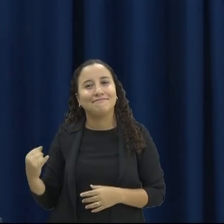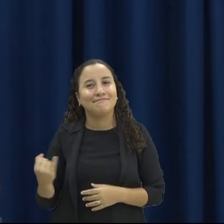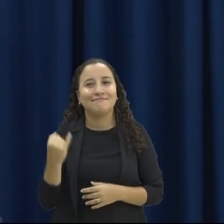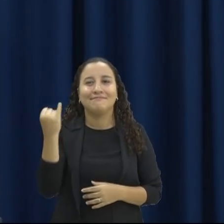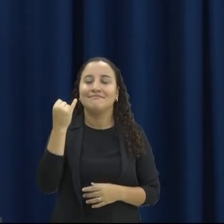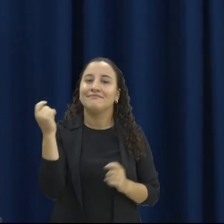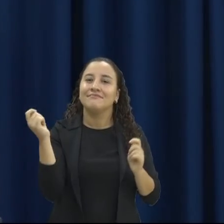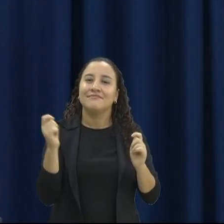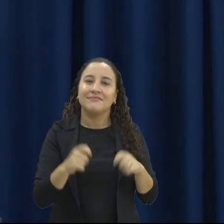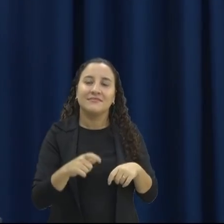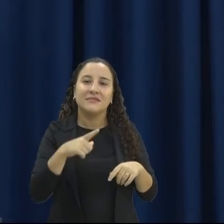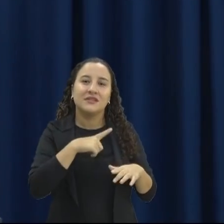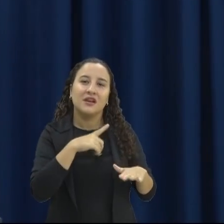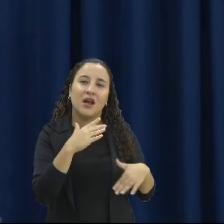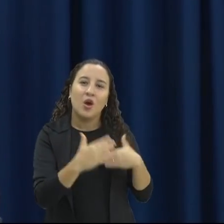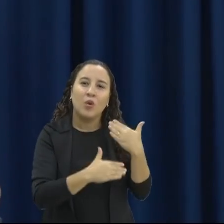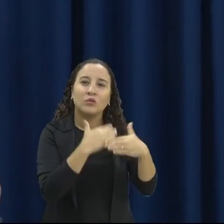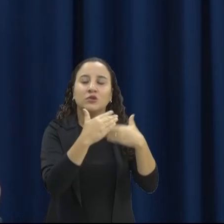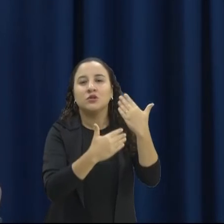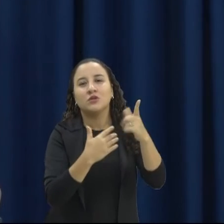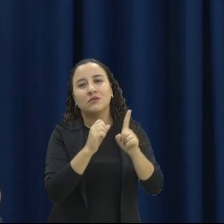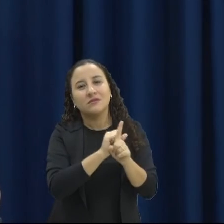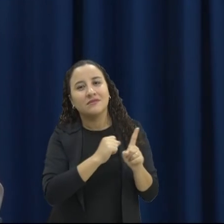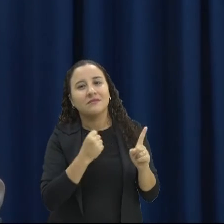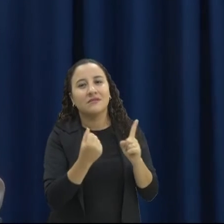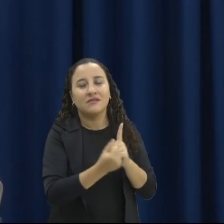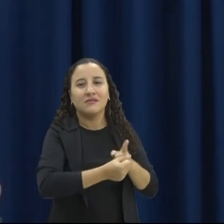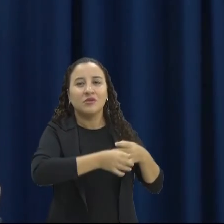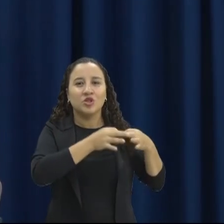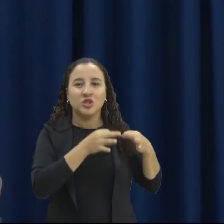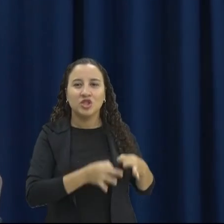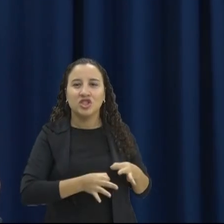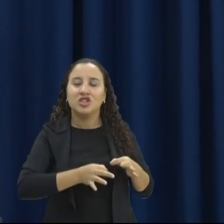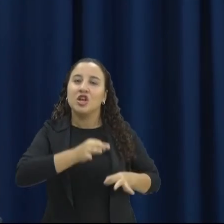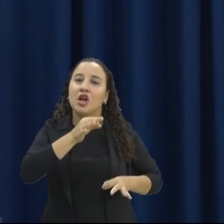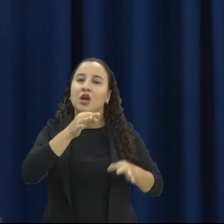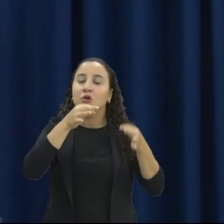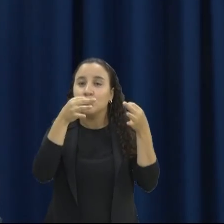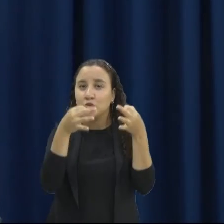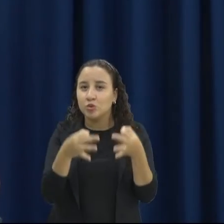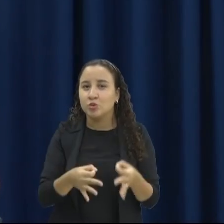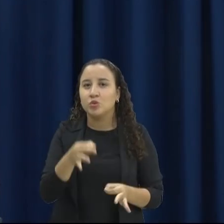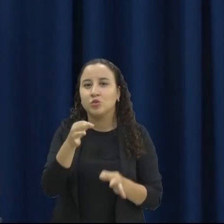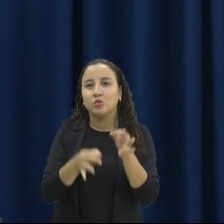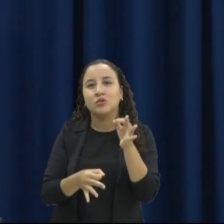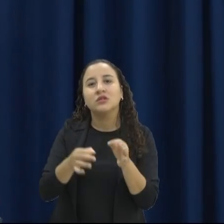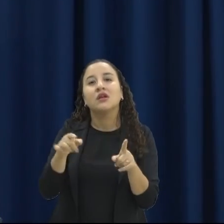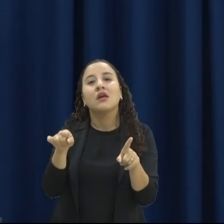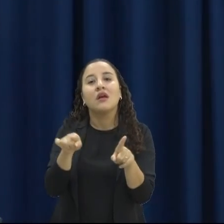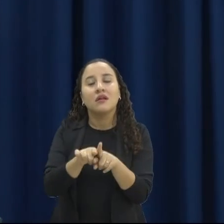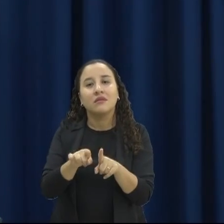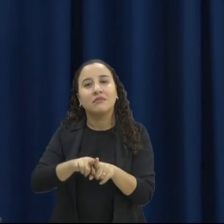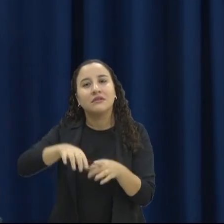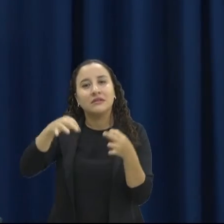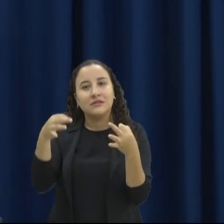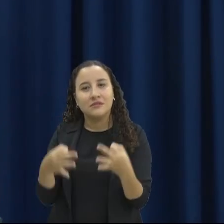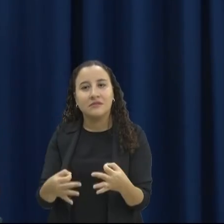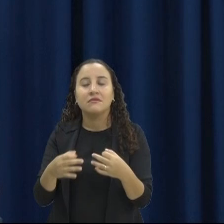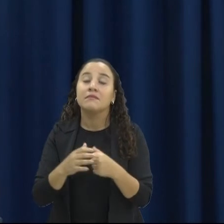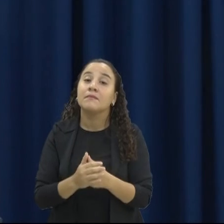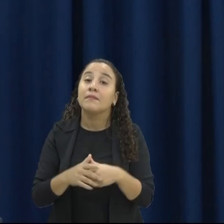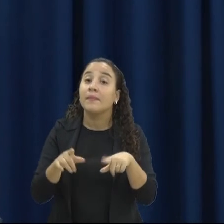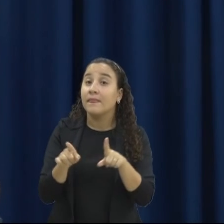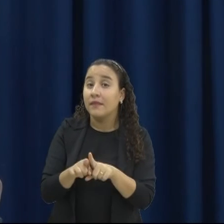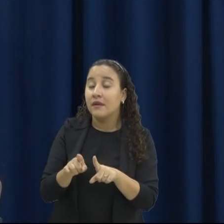na construção de uma sociedade digna, justa, correta. Nós vamos fortalecer também o